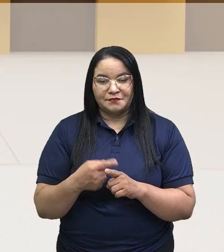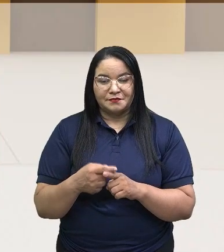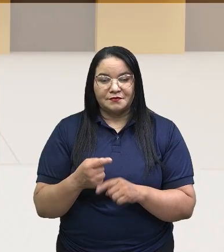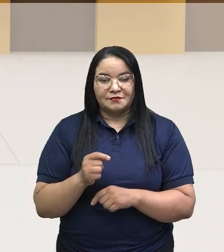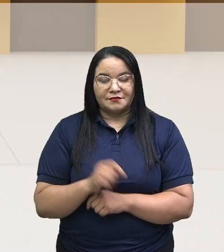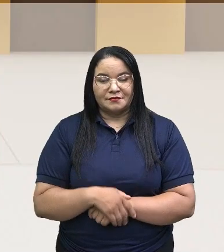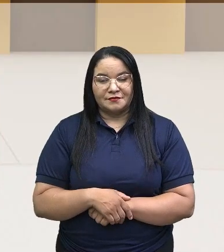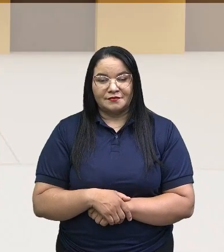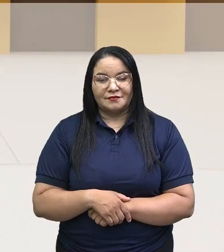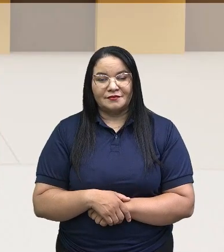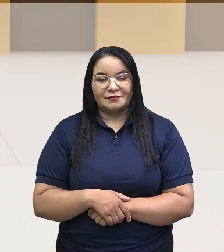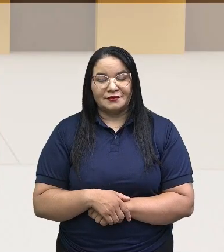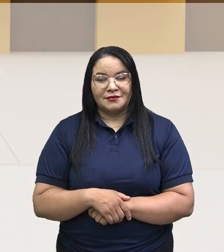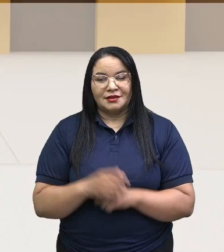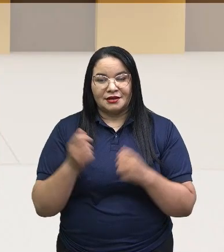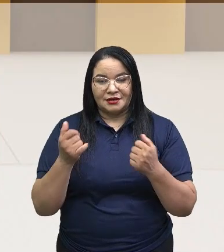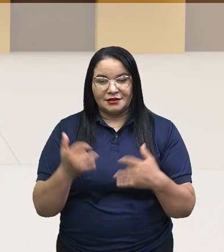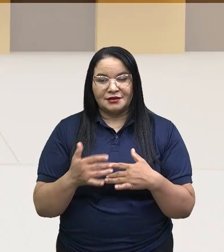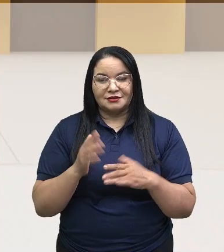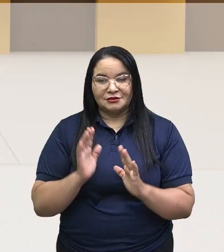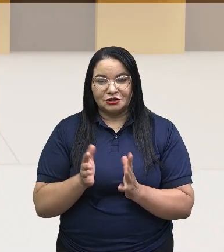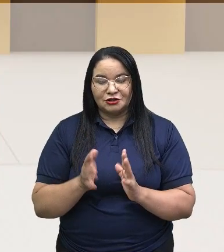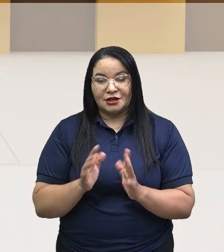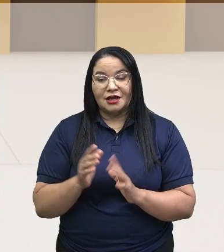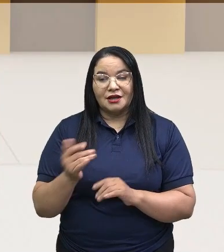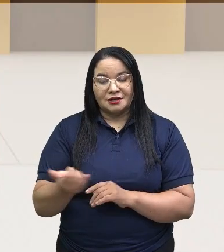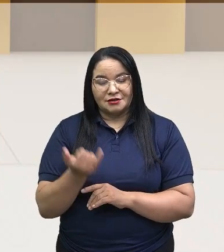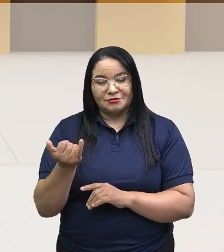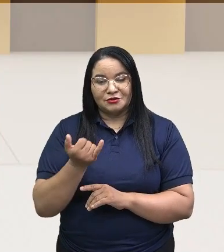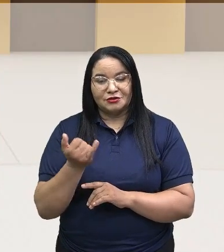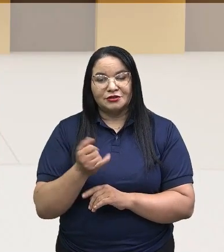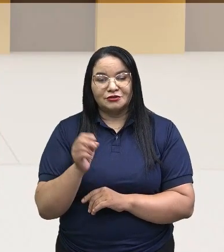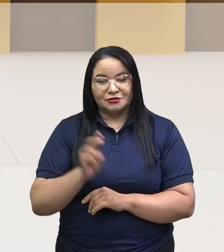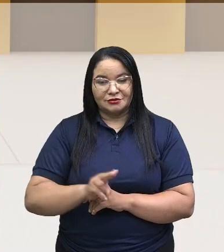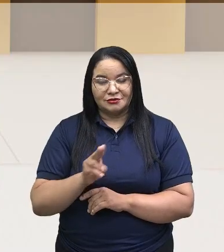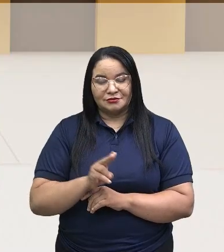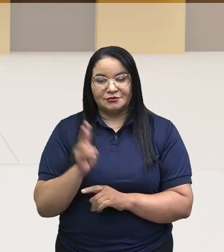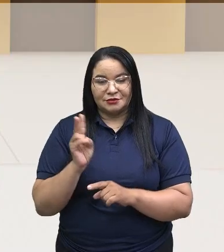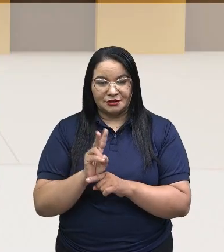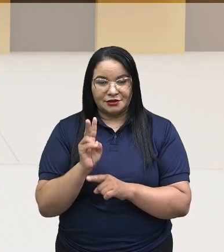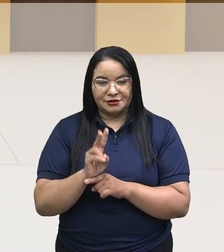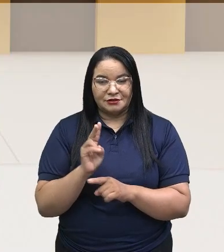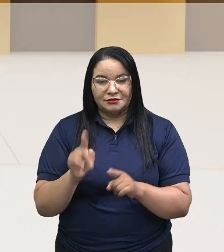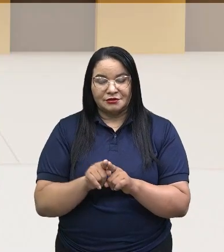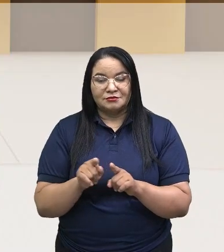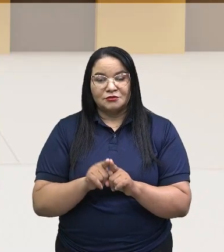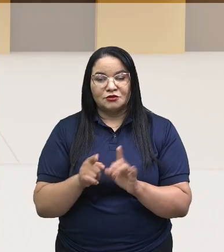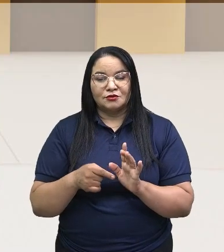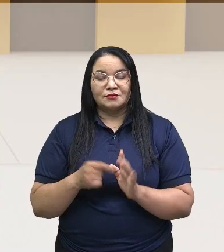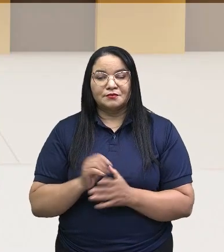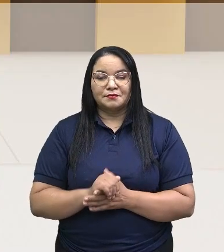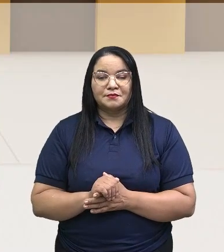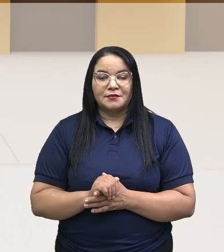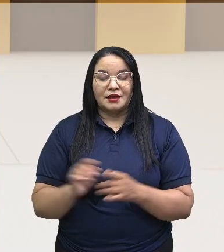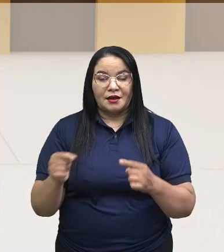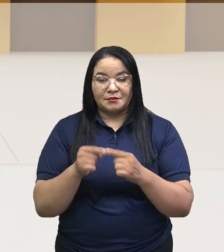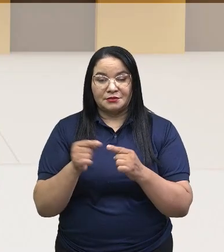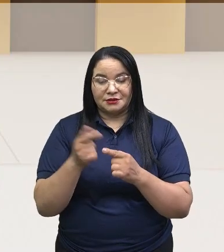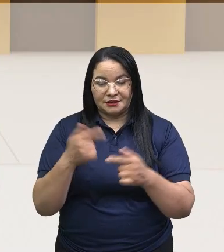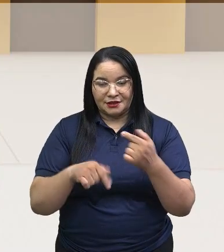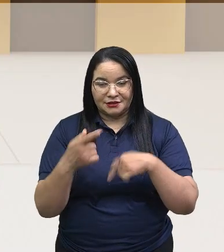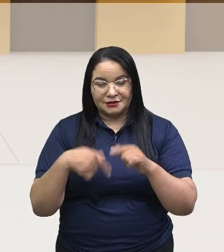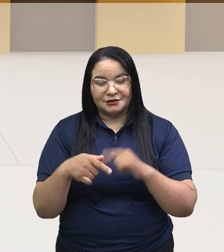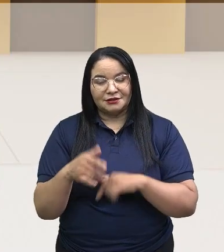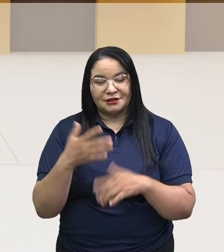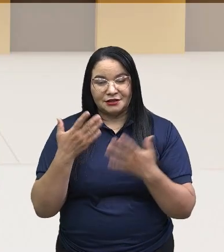Como a Yara já explicou, e nós já explicamos aqui, é importante você se proteger, mostrando como a química natural ela pode ser